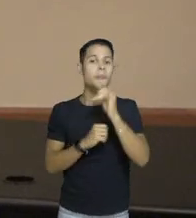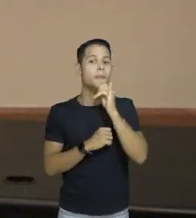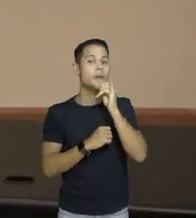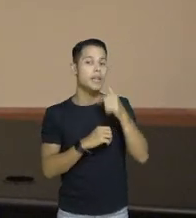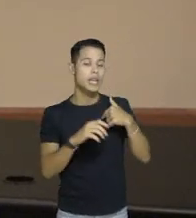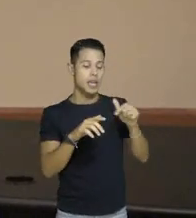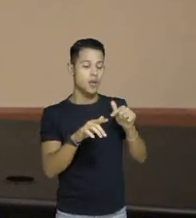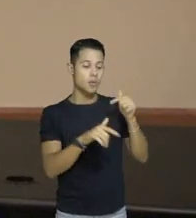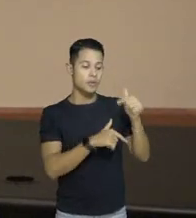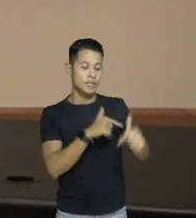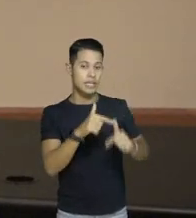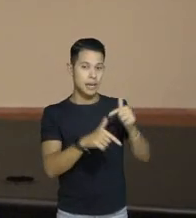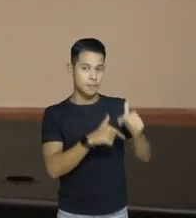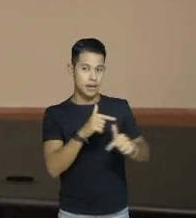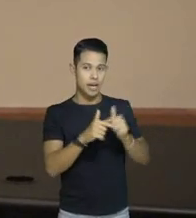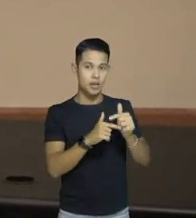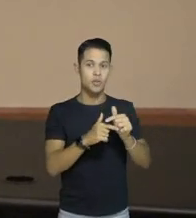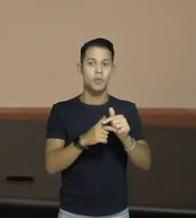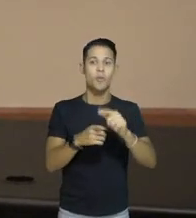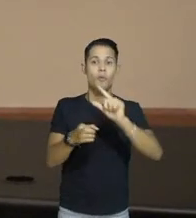troca fonêmica ali, P e B.